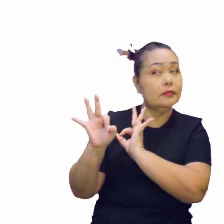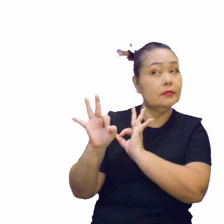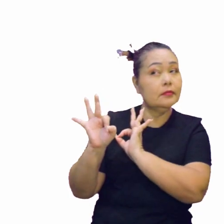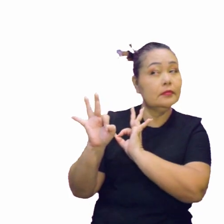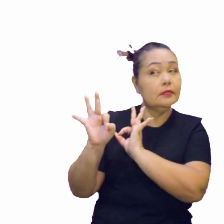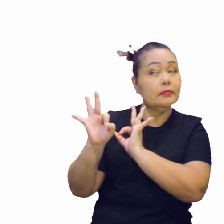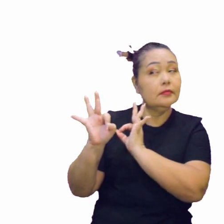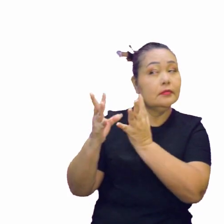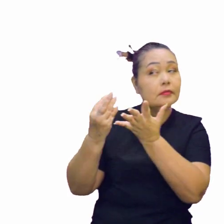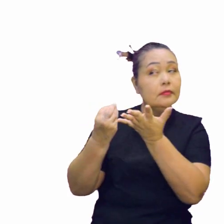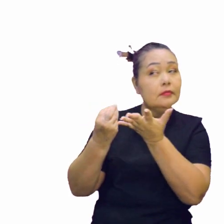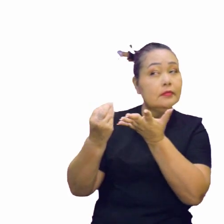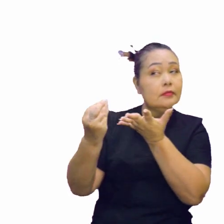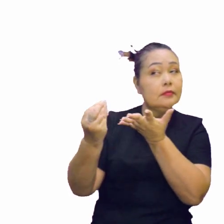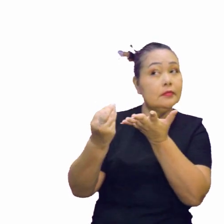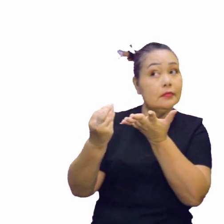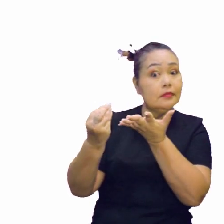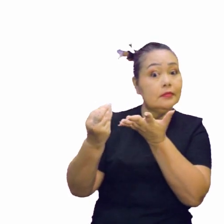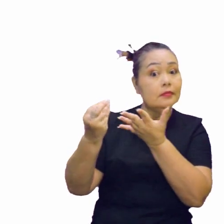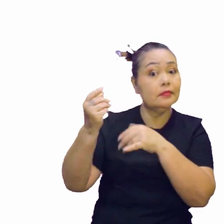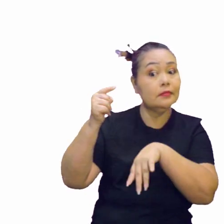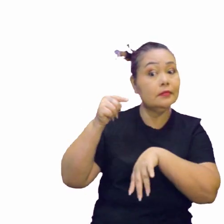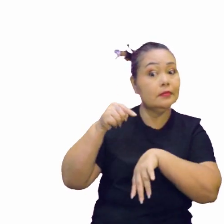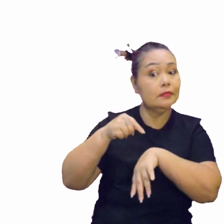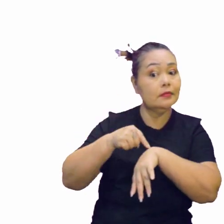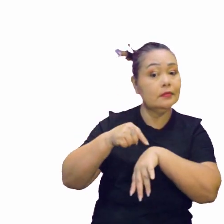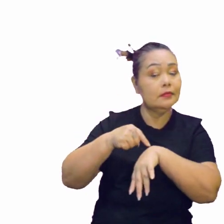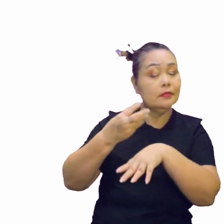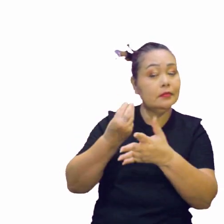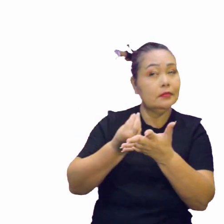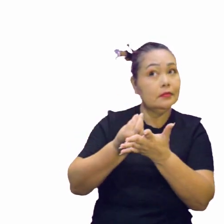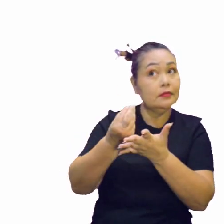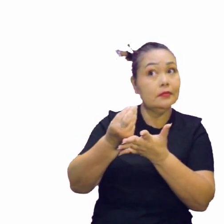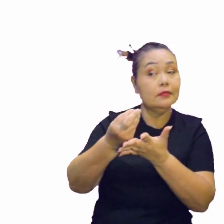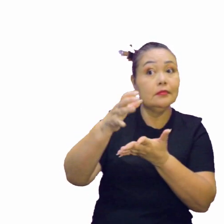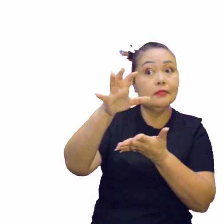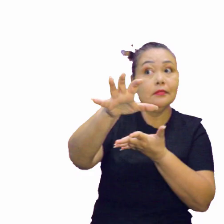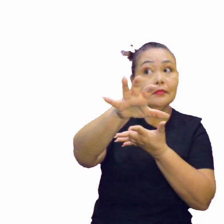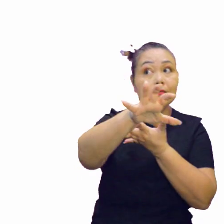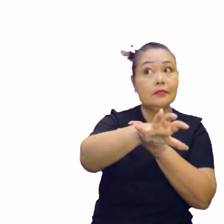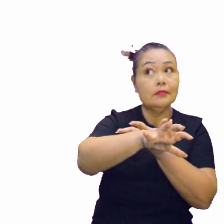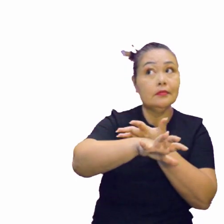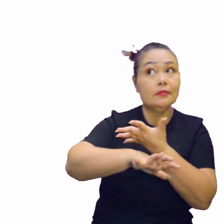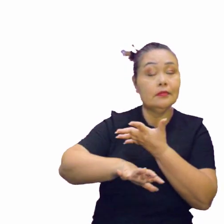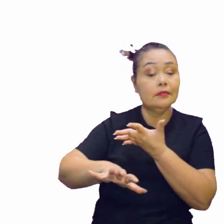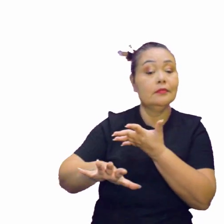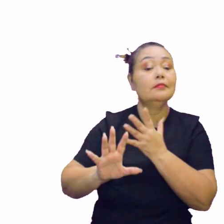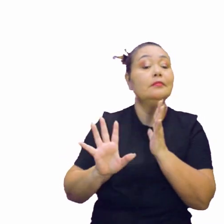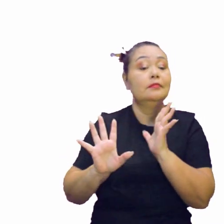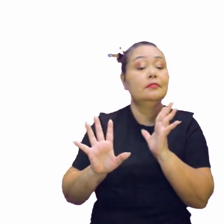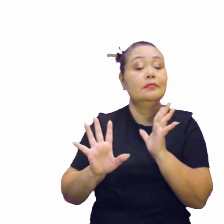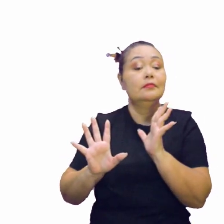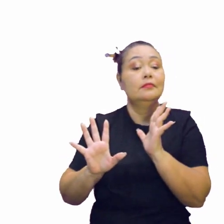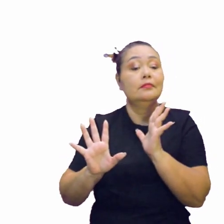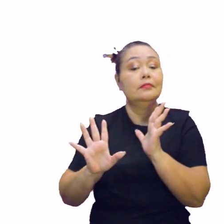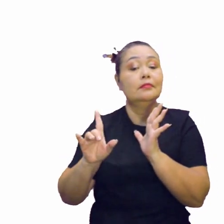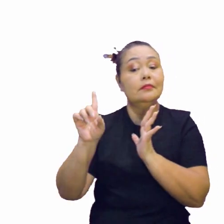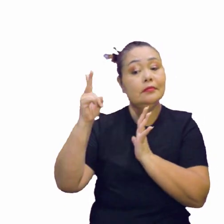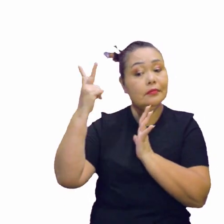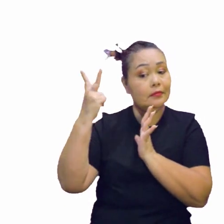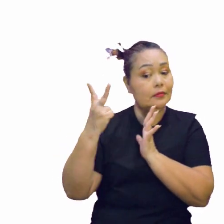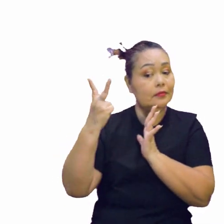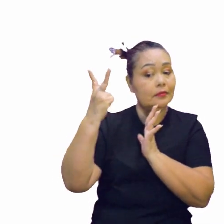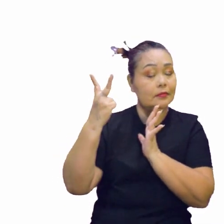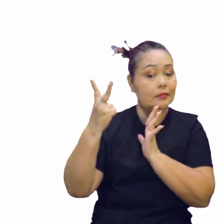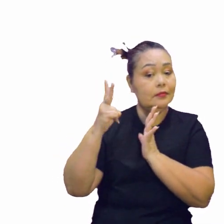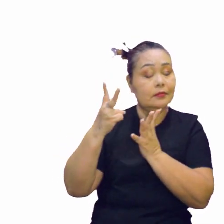distribuições temporal e distribuição espacial. Essas